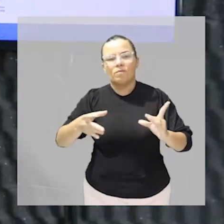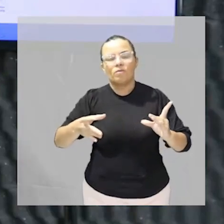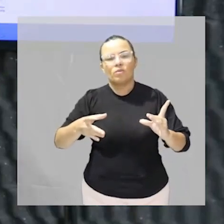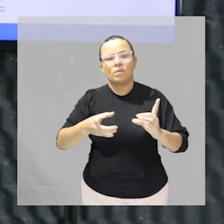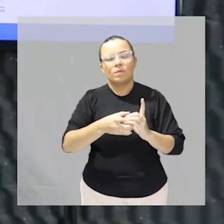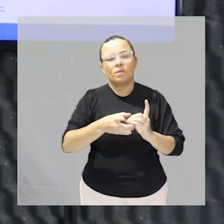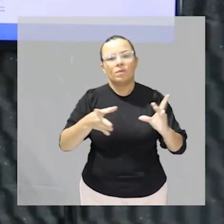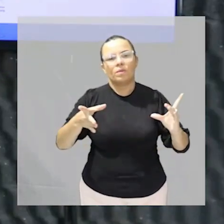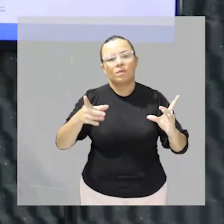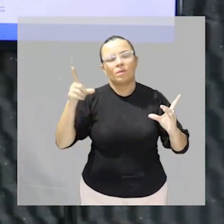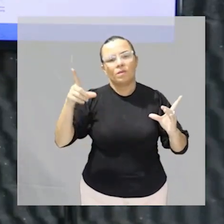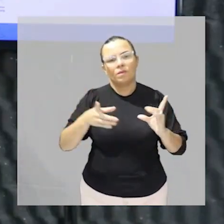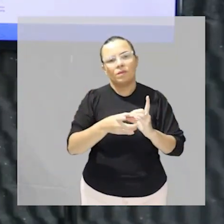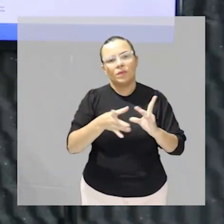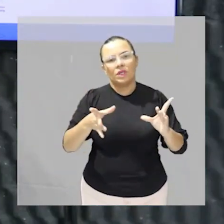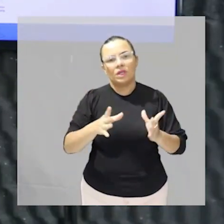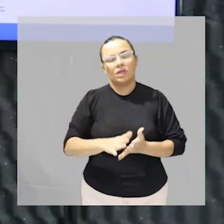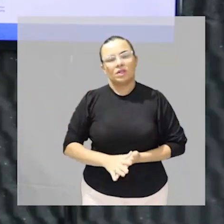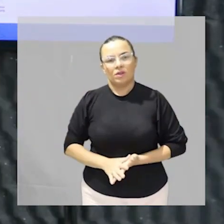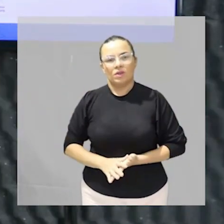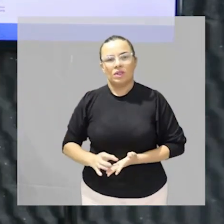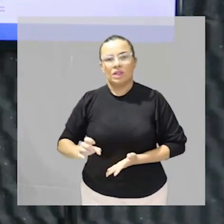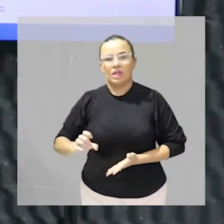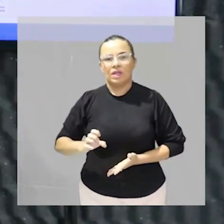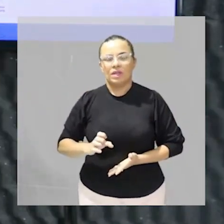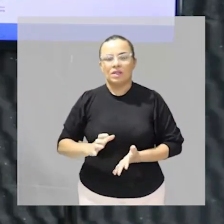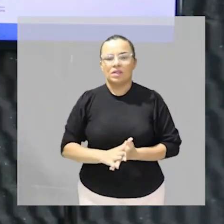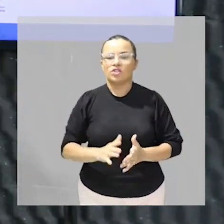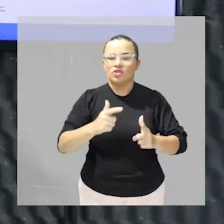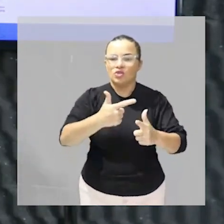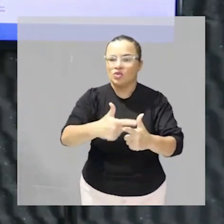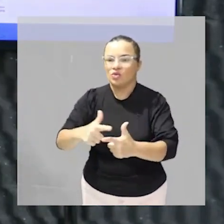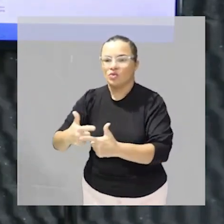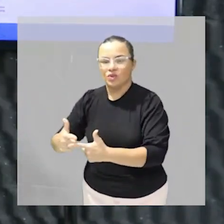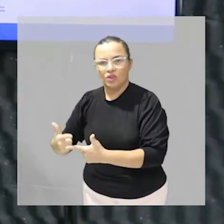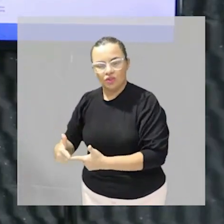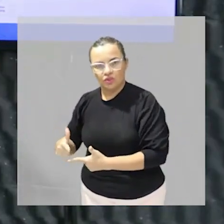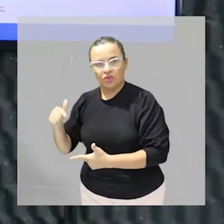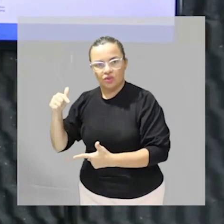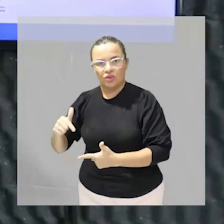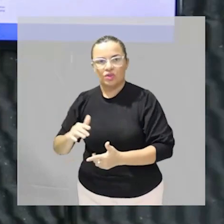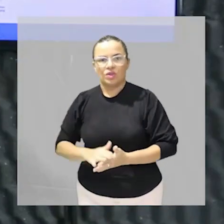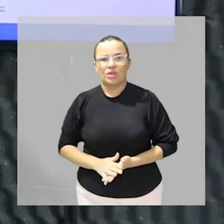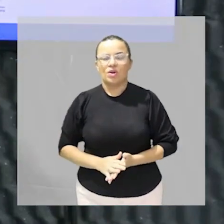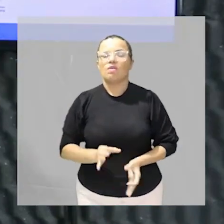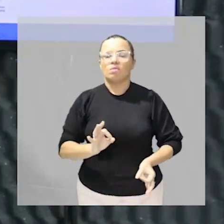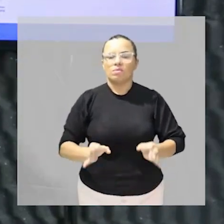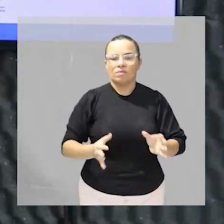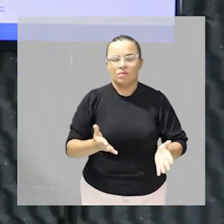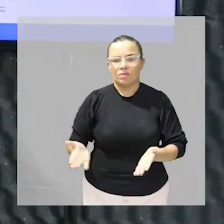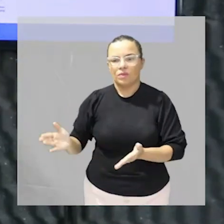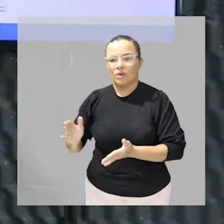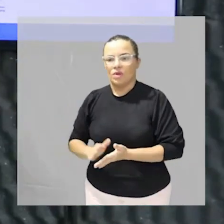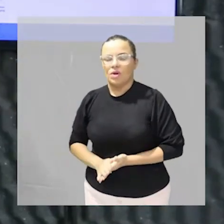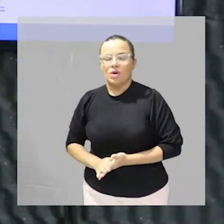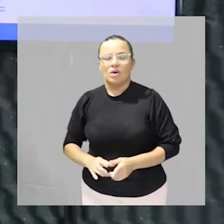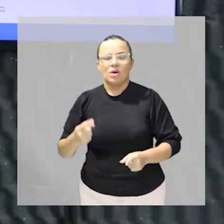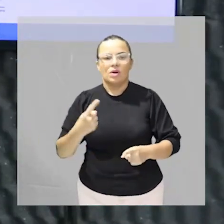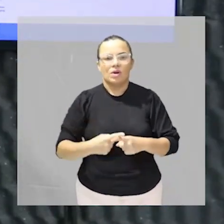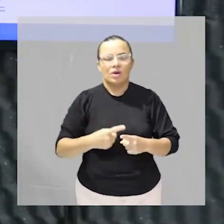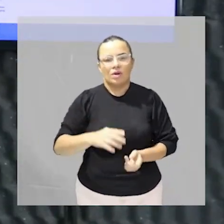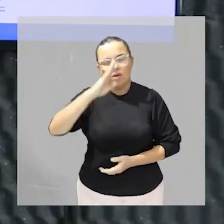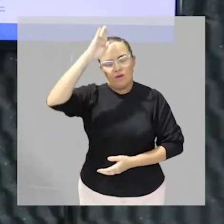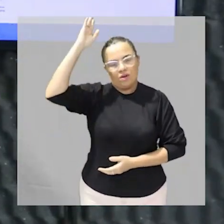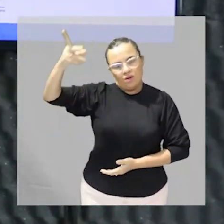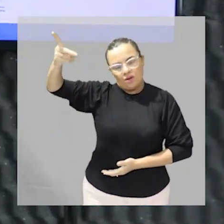uma democratização das riquezas. Porque as riquezas que Roma conquistava na política expansionista,